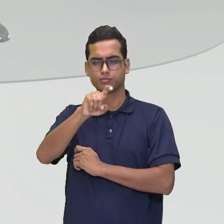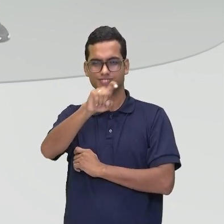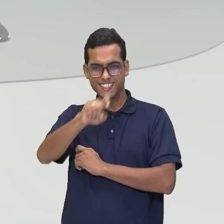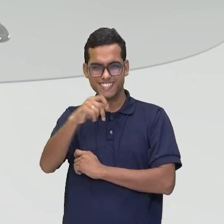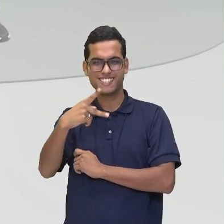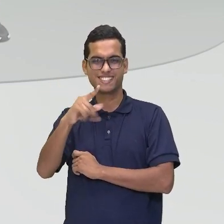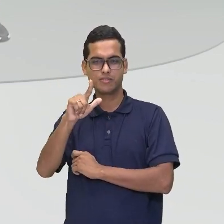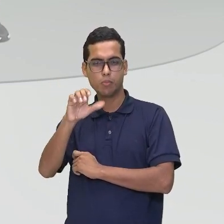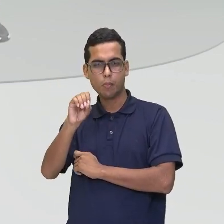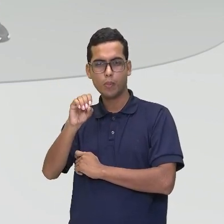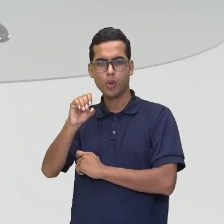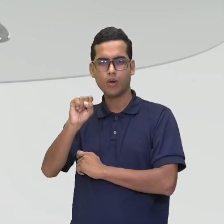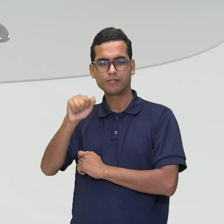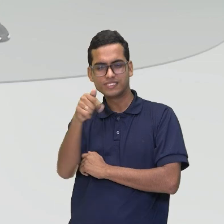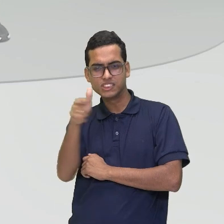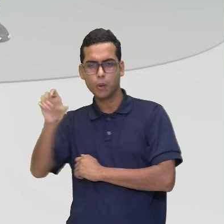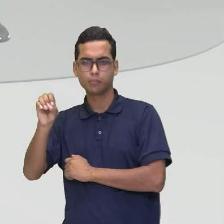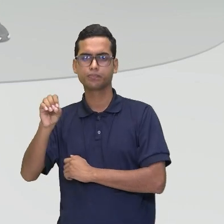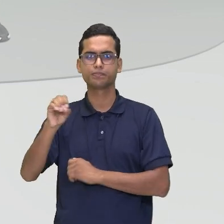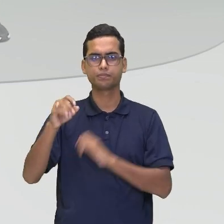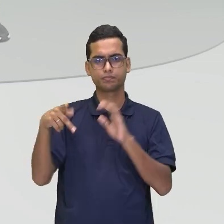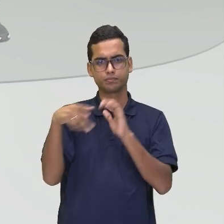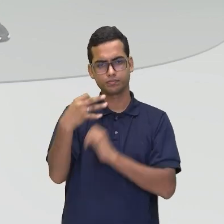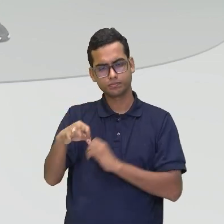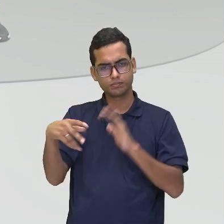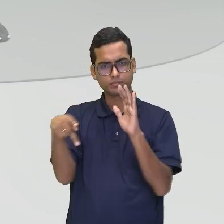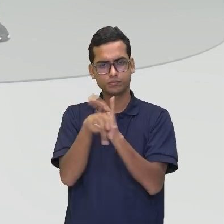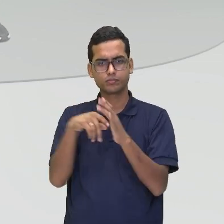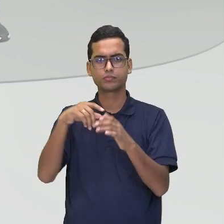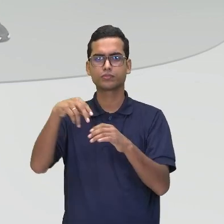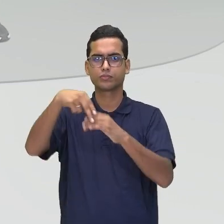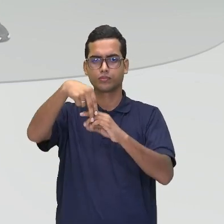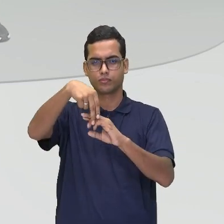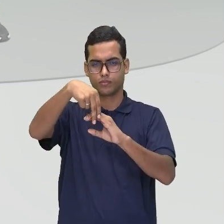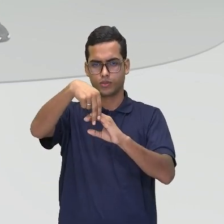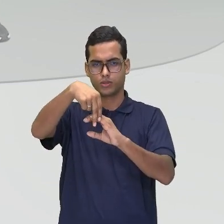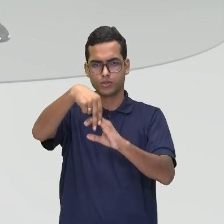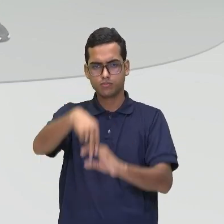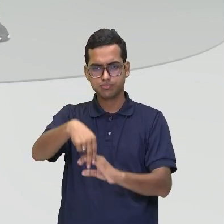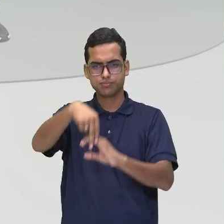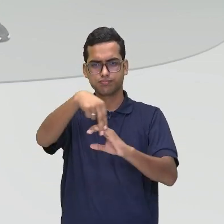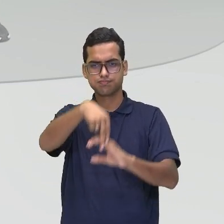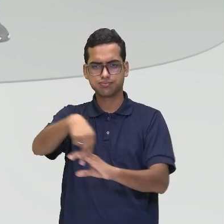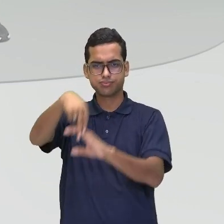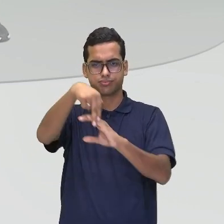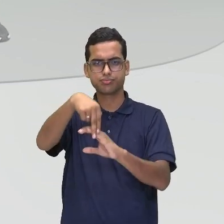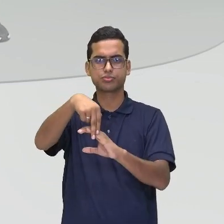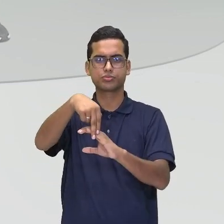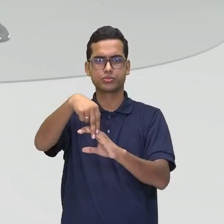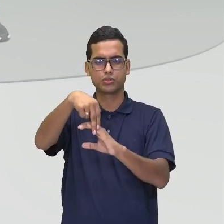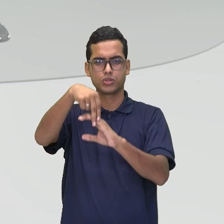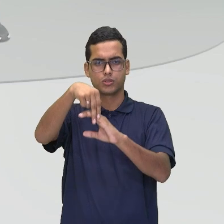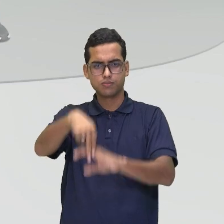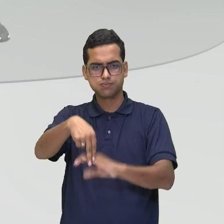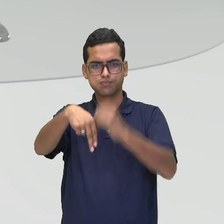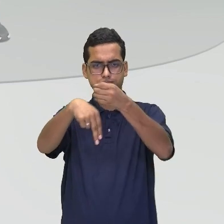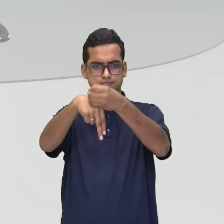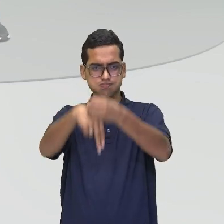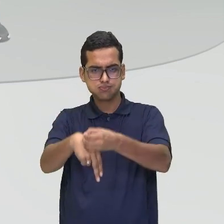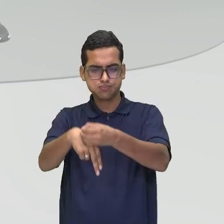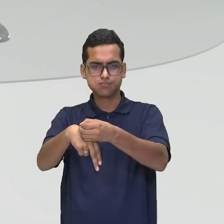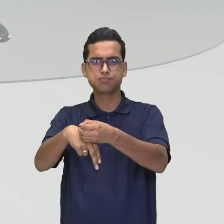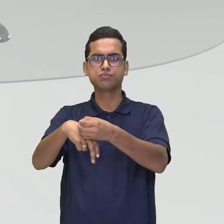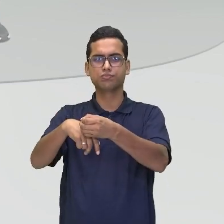na sequência, após essa explosão, há a expansão. Nessa expansão, o ar sobe, tá certo?